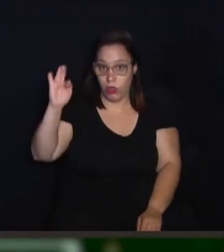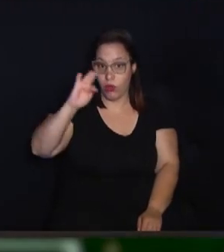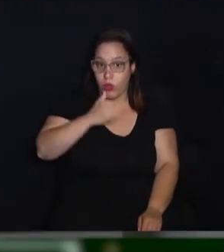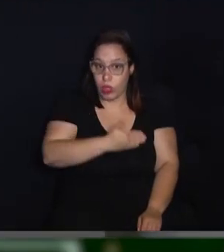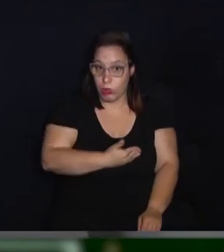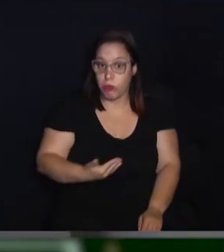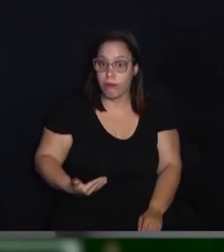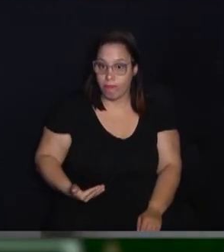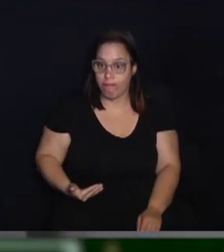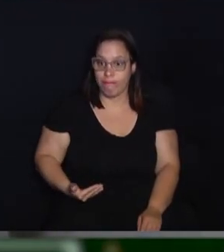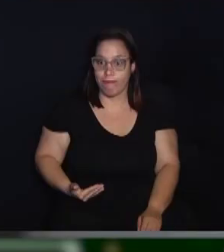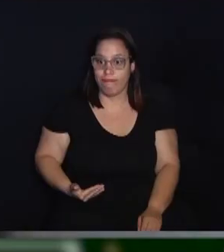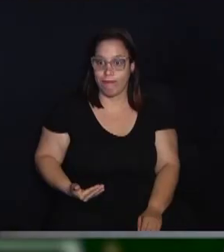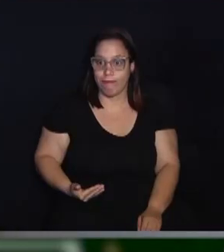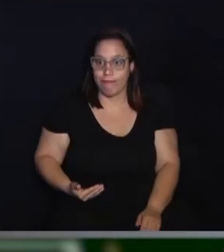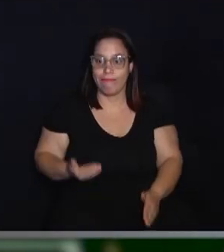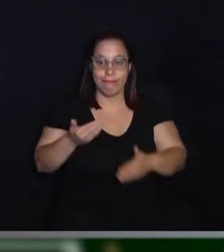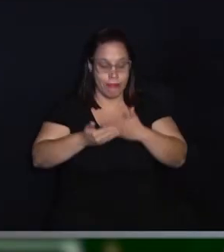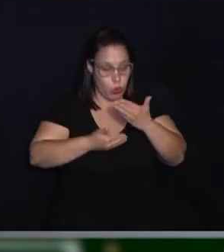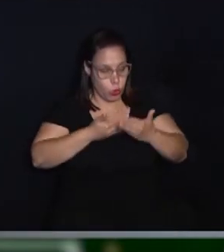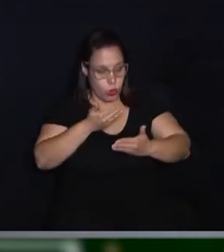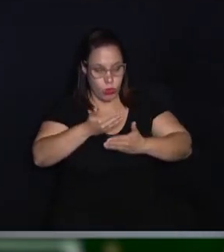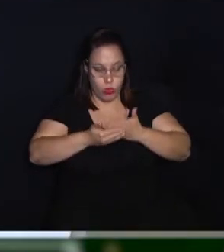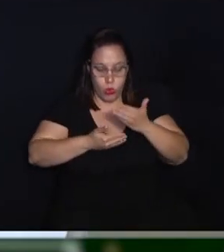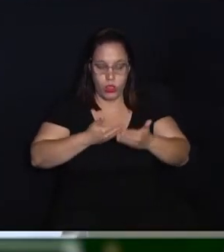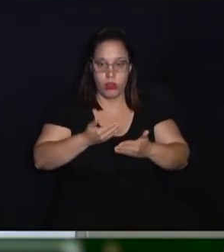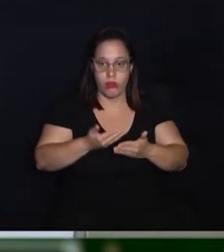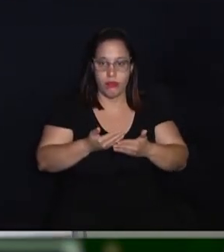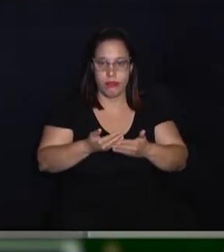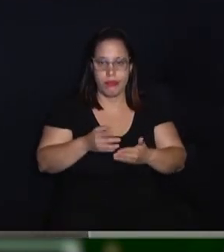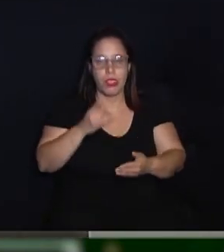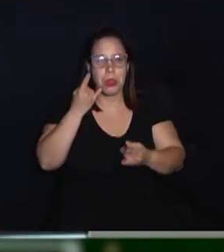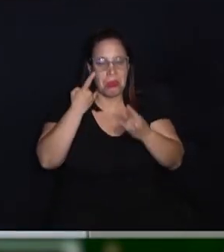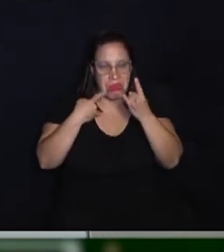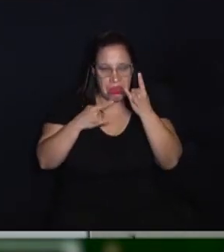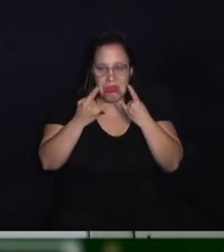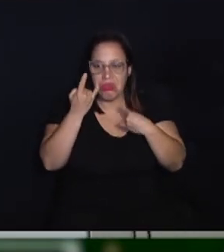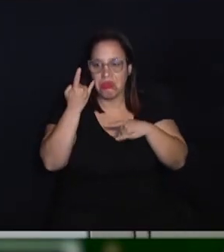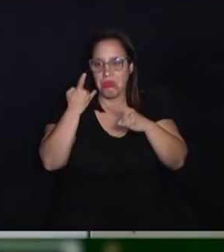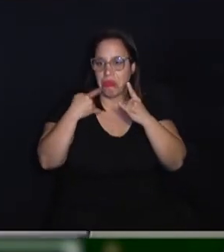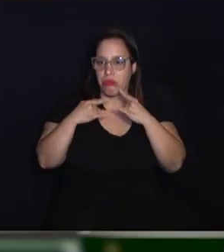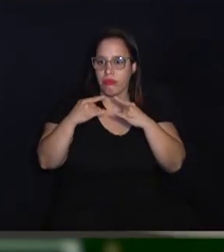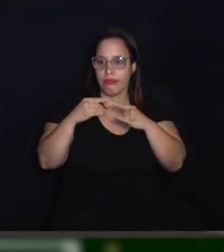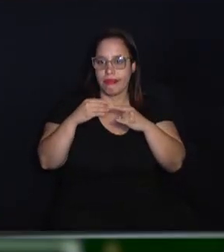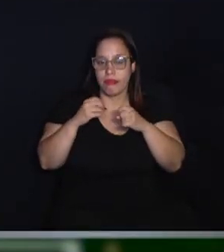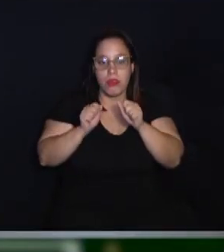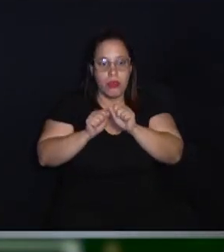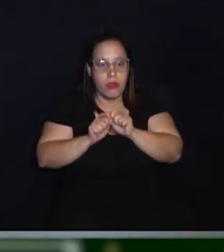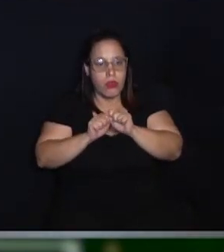Isso também tem contribuído muito, porque existe um interesse muito grande em descobrir